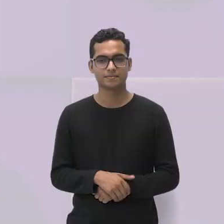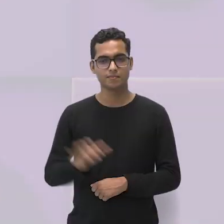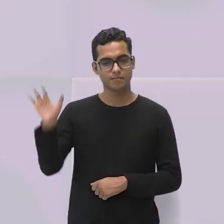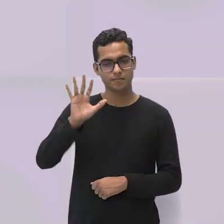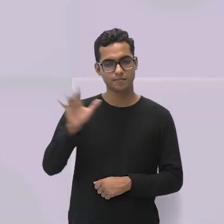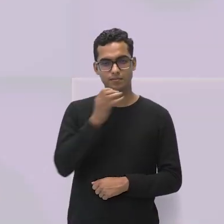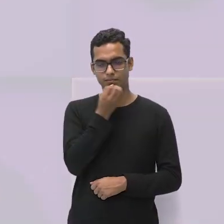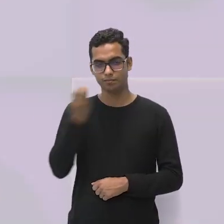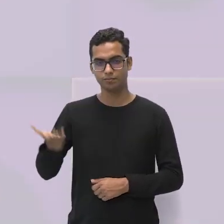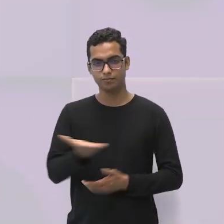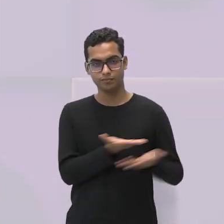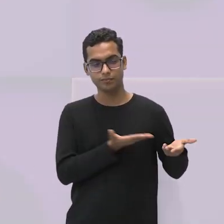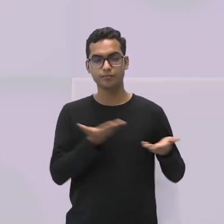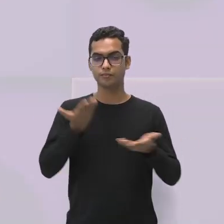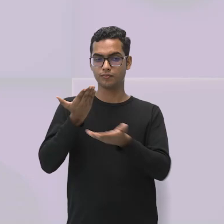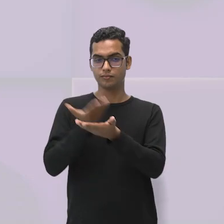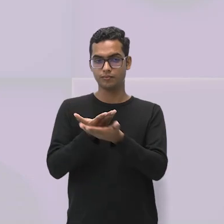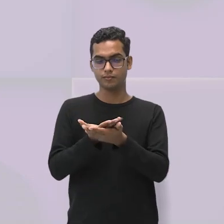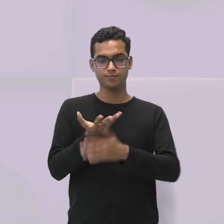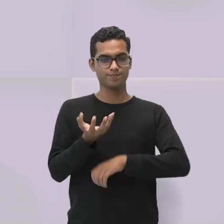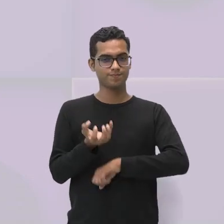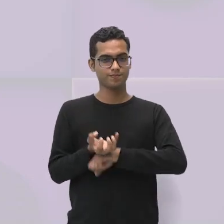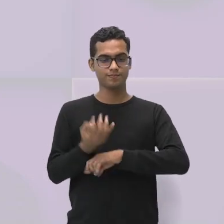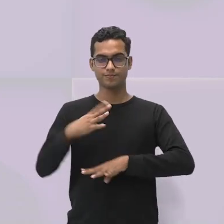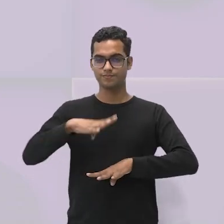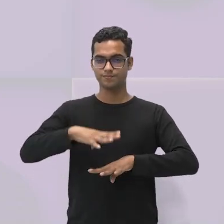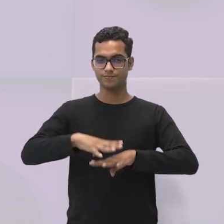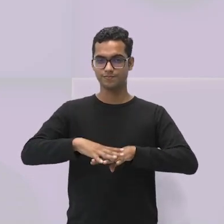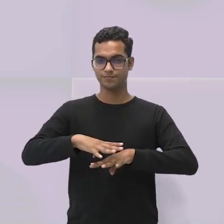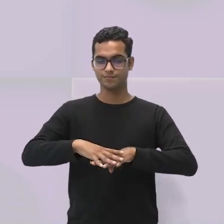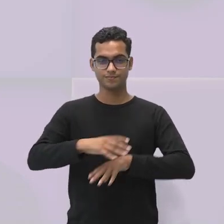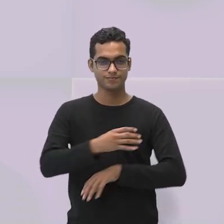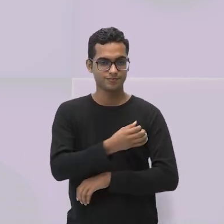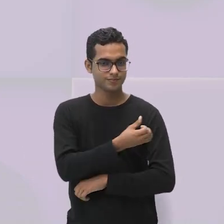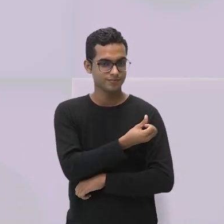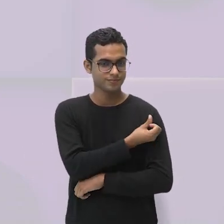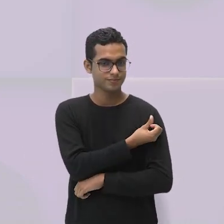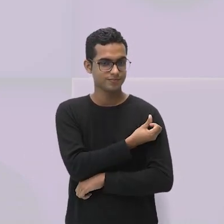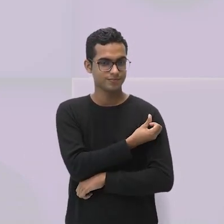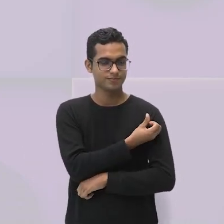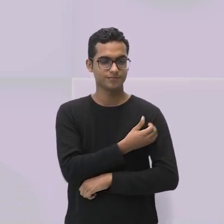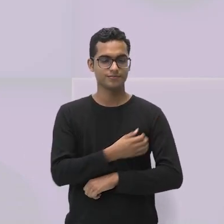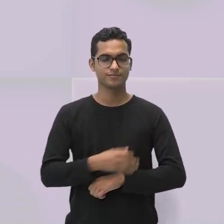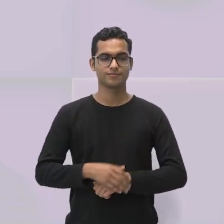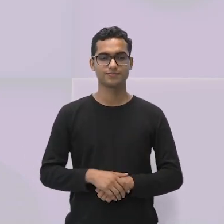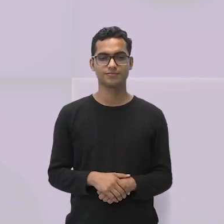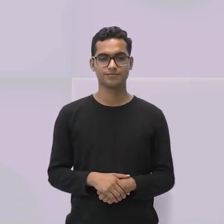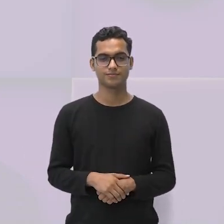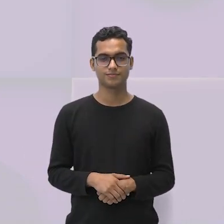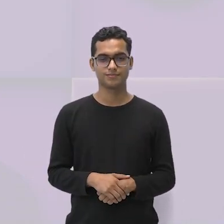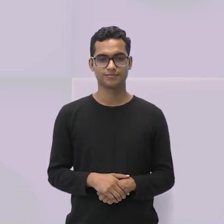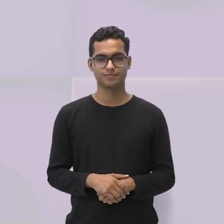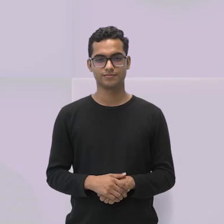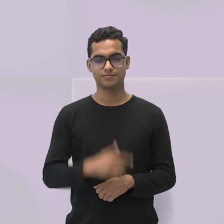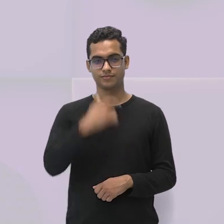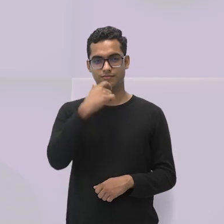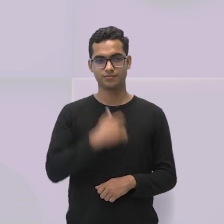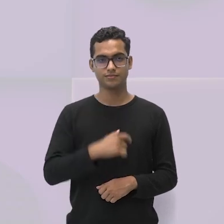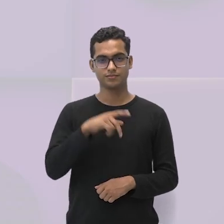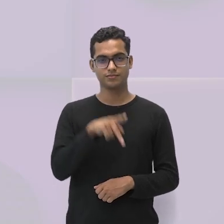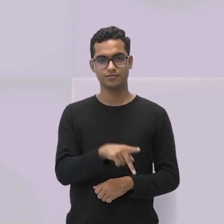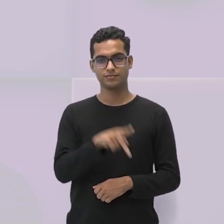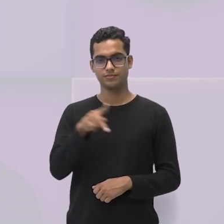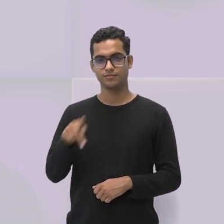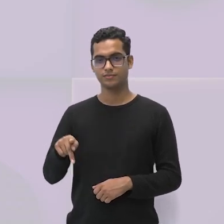Olá, sejam todos bem-vindos a mais uma aula do componente de matemática, sexto ano, ensino fundamental. Aqui com vocês, quem